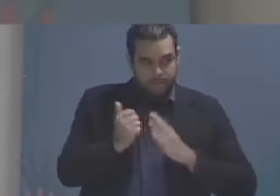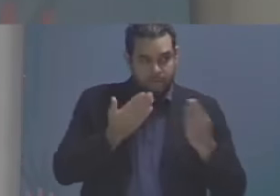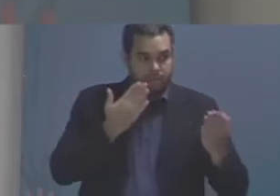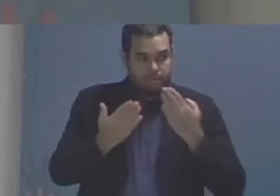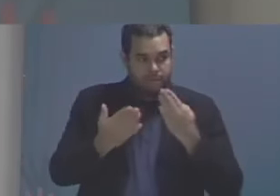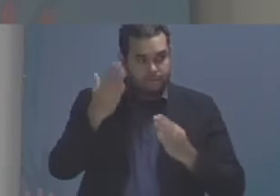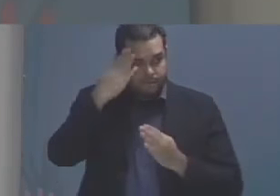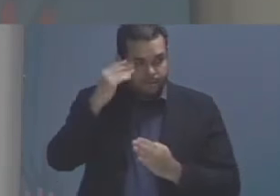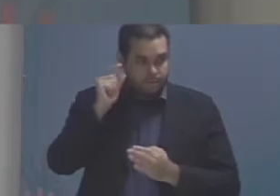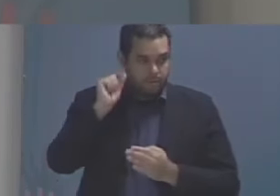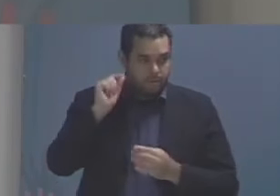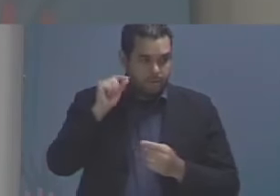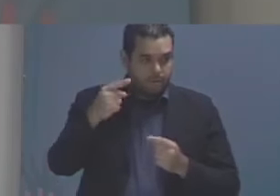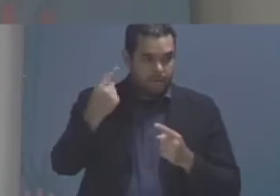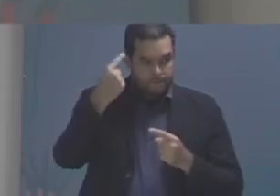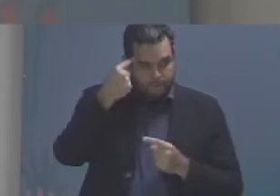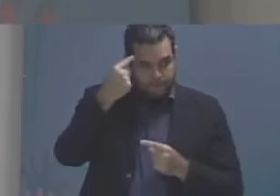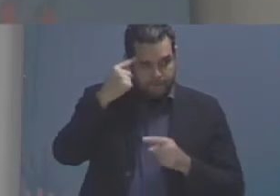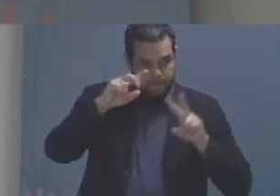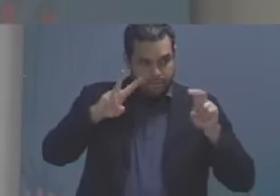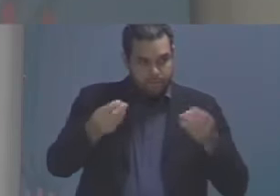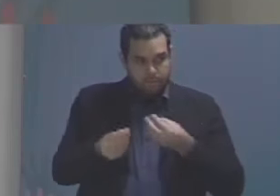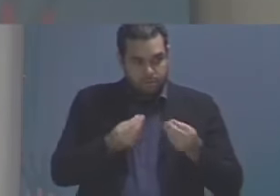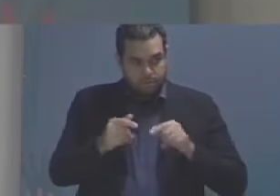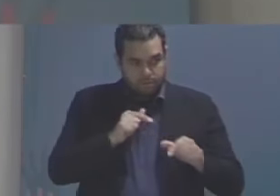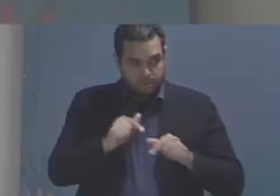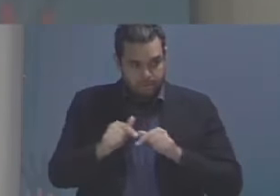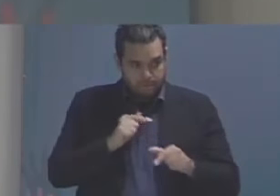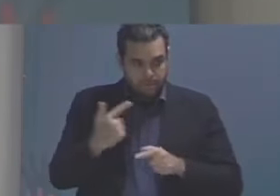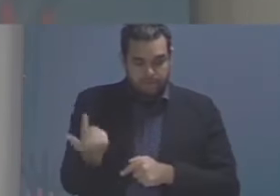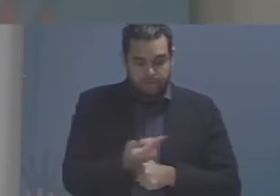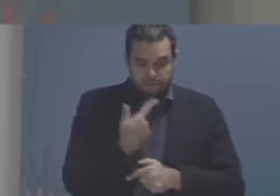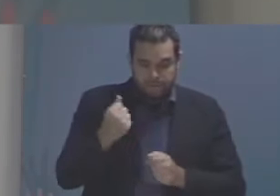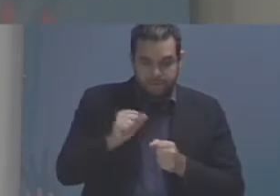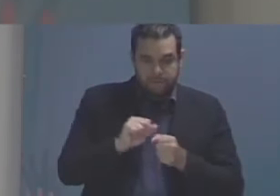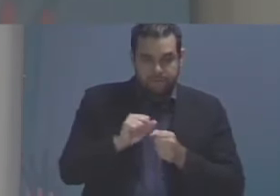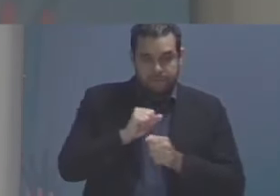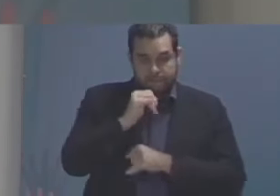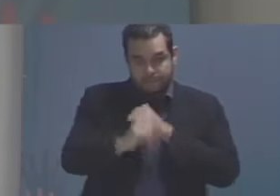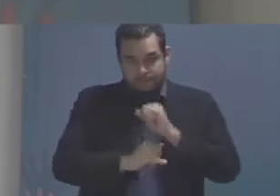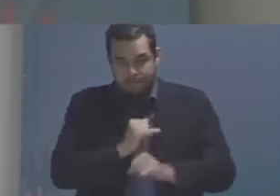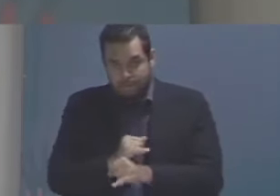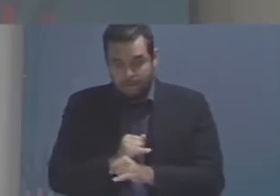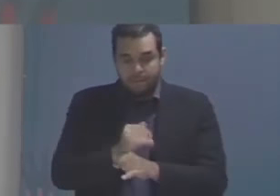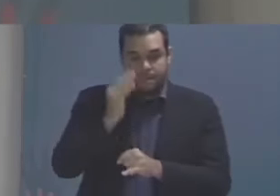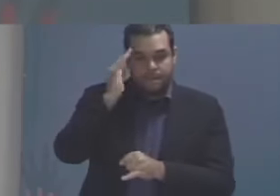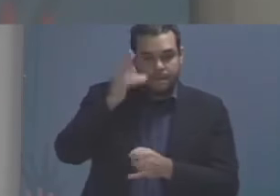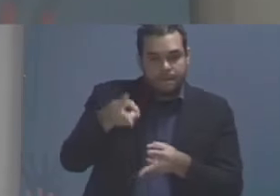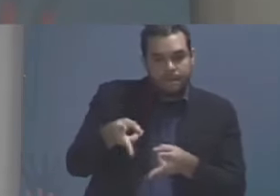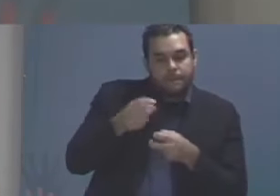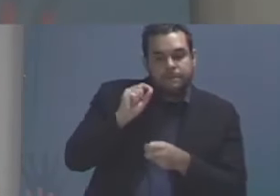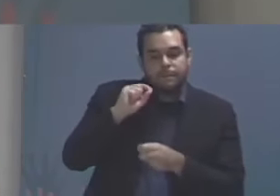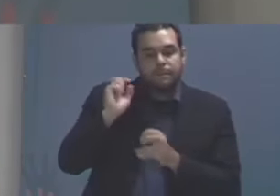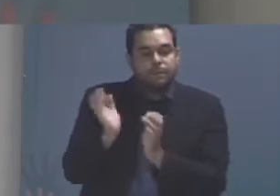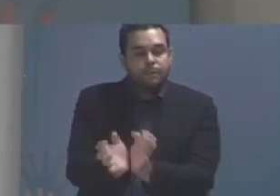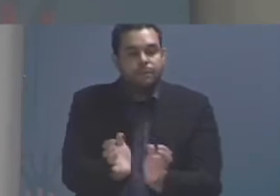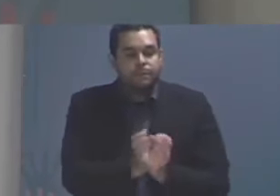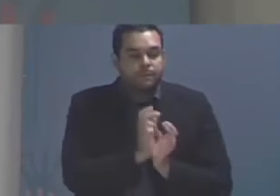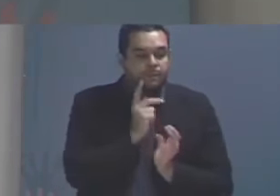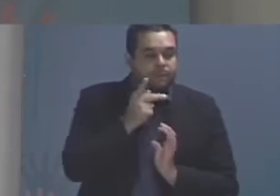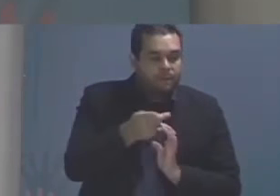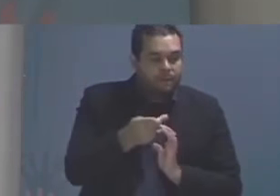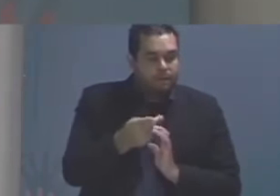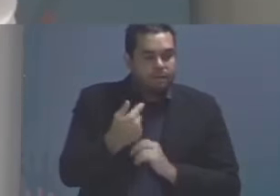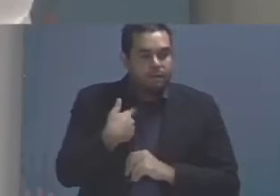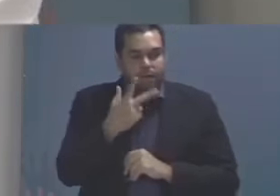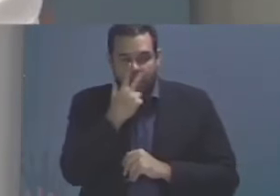que eles pensam sobre o seu ambiente de trabalho. É mais ou menos o que a gente está fazendo aqui agora online, tentando ouvir a categoria. Porque, do contrário, o pessoal fala o seguinte: eu